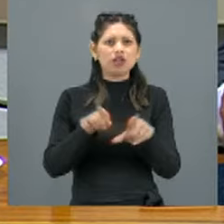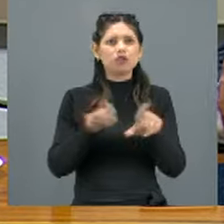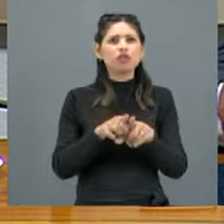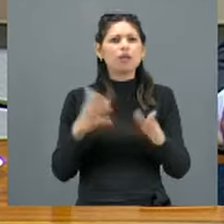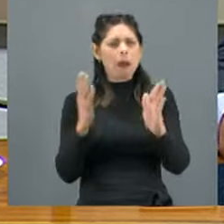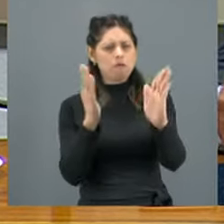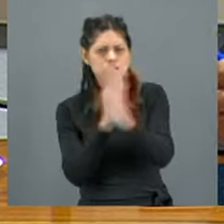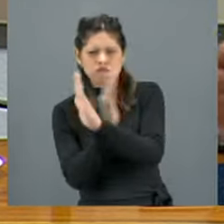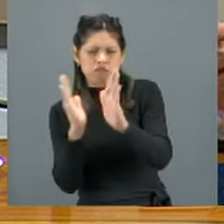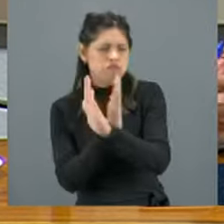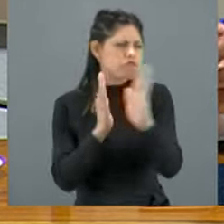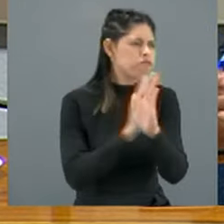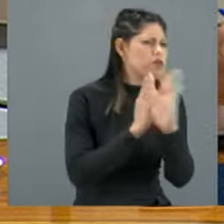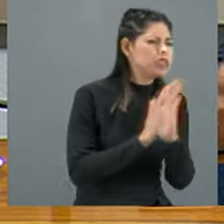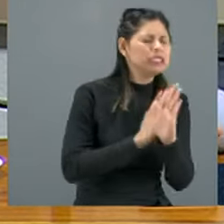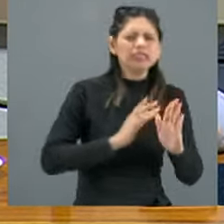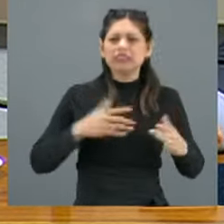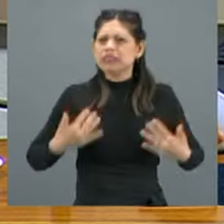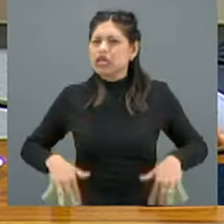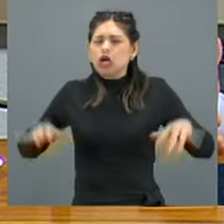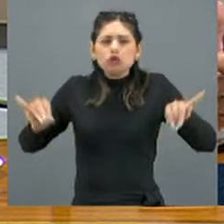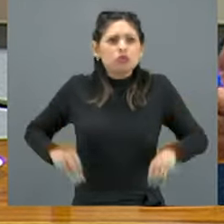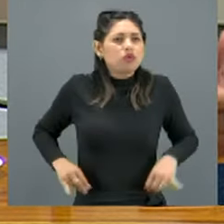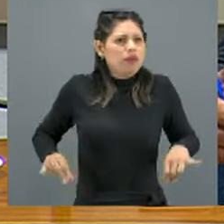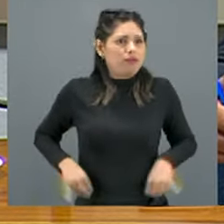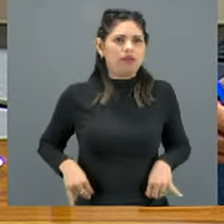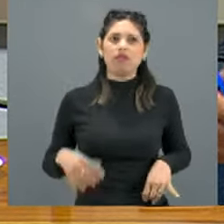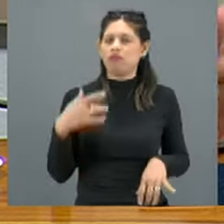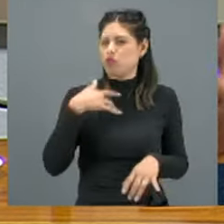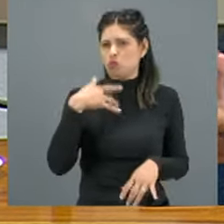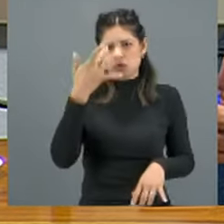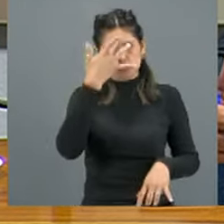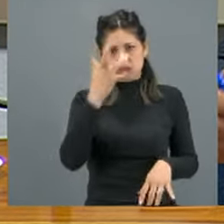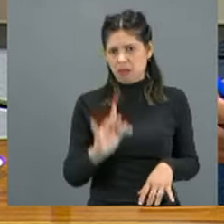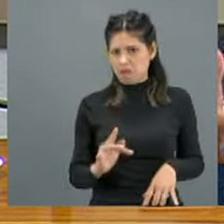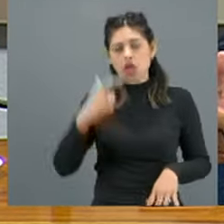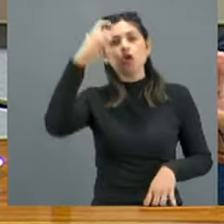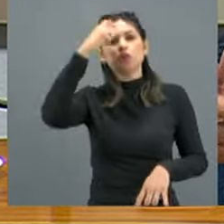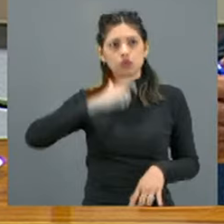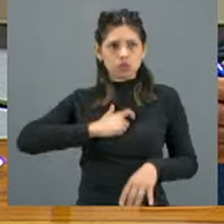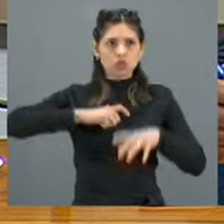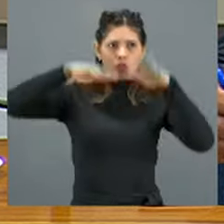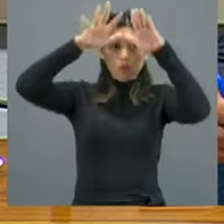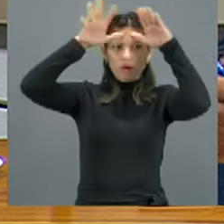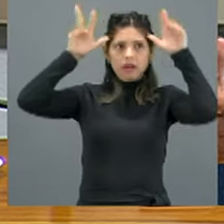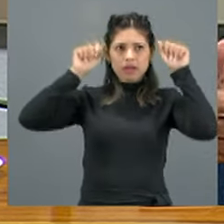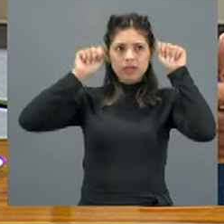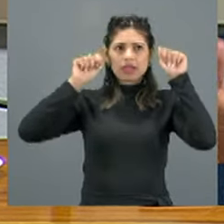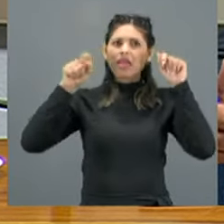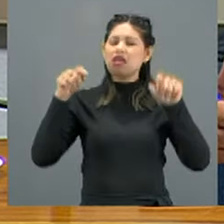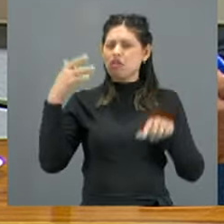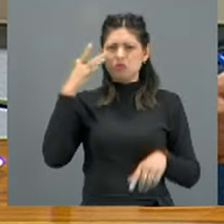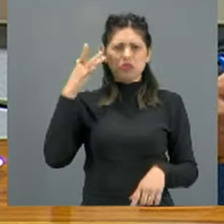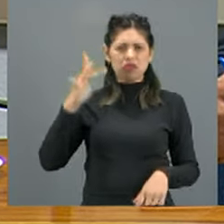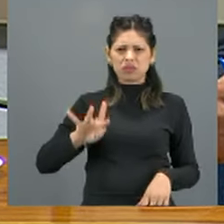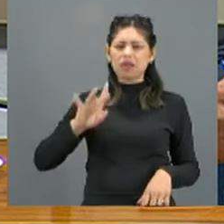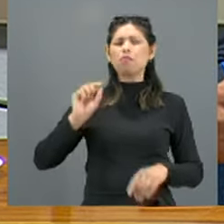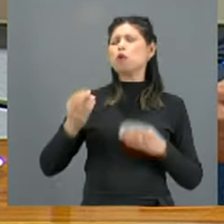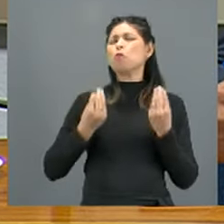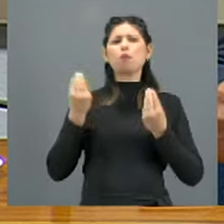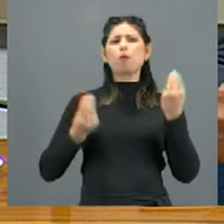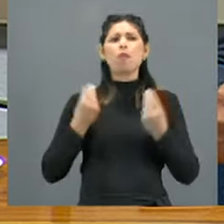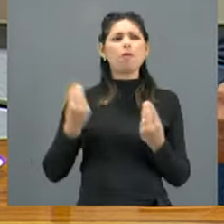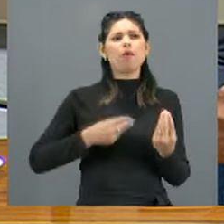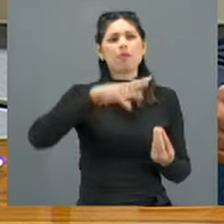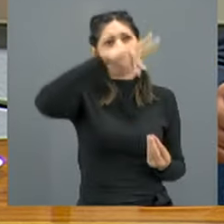perseguidos. Imagina, eu não sabia, eu sou acriano, desde 10 anos de idade, não sabia como é que uma prefeitura,